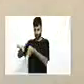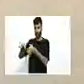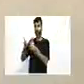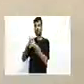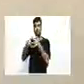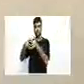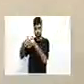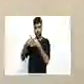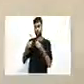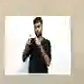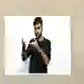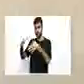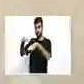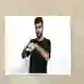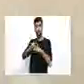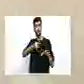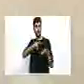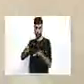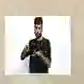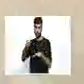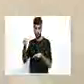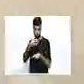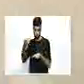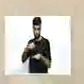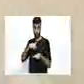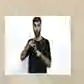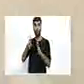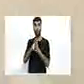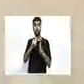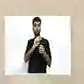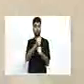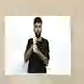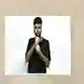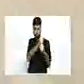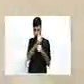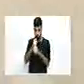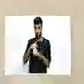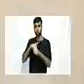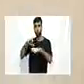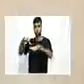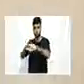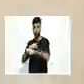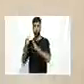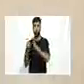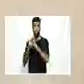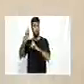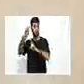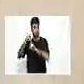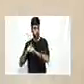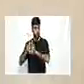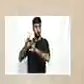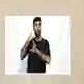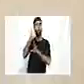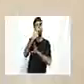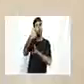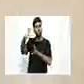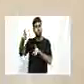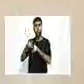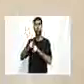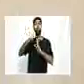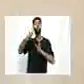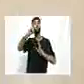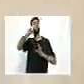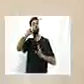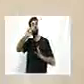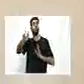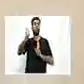a gente fornece uma luva por semana e o pessoal da varrição é uma luva por mês mas o resto tudinho eles têm que